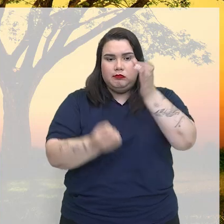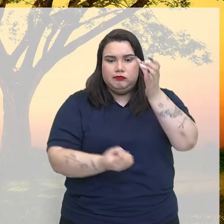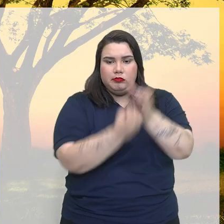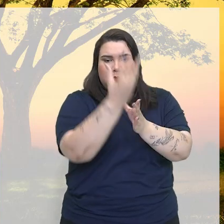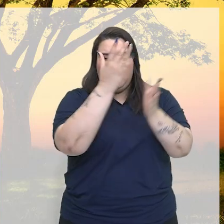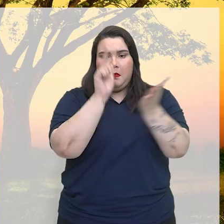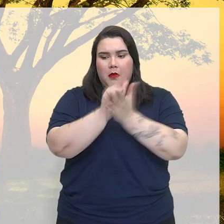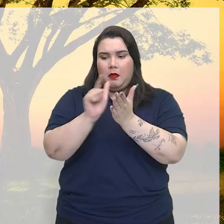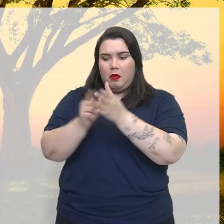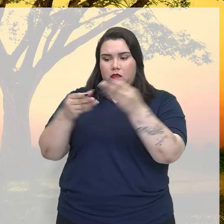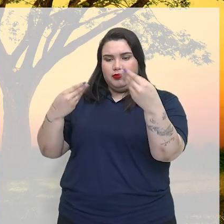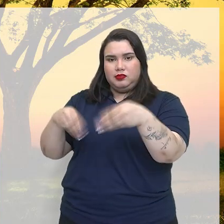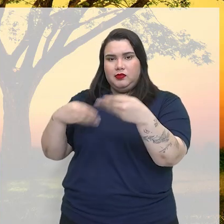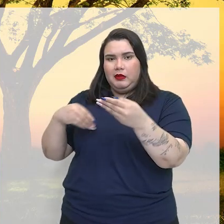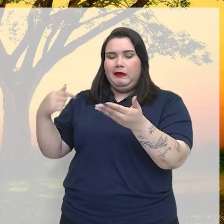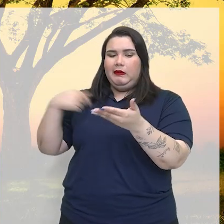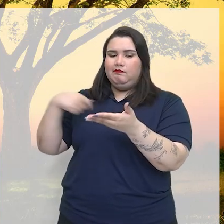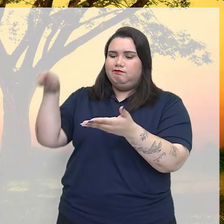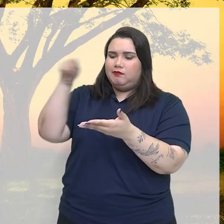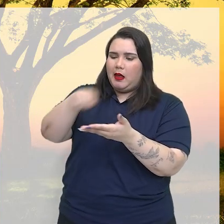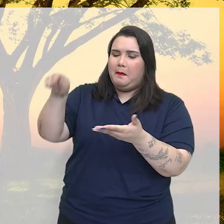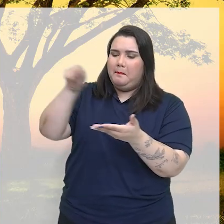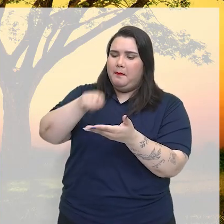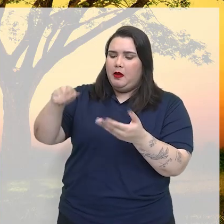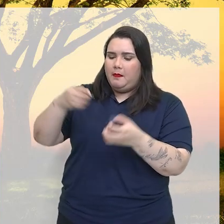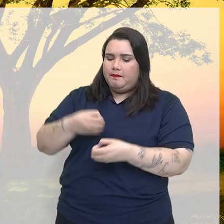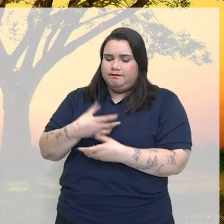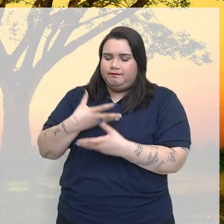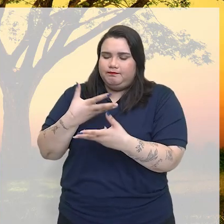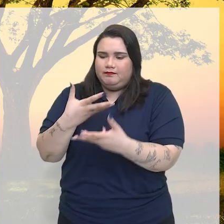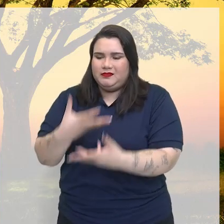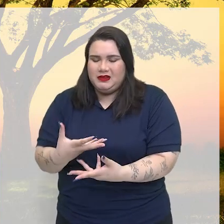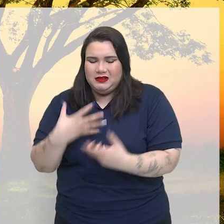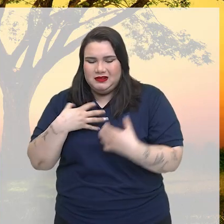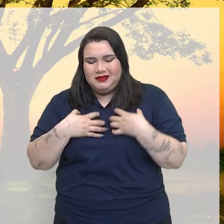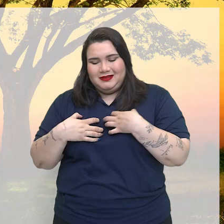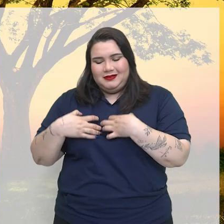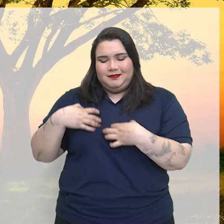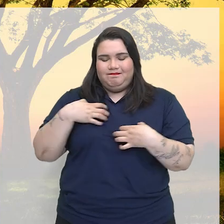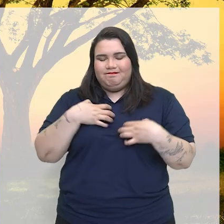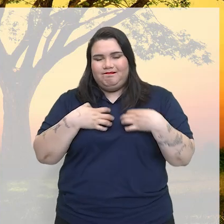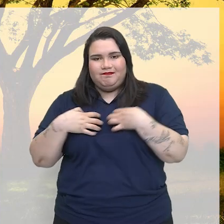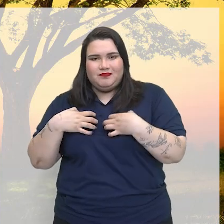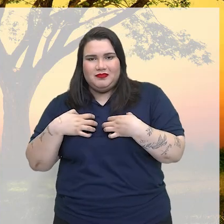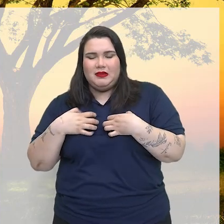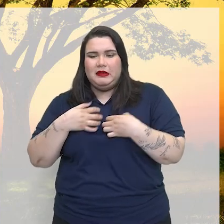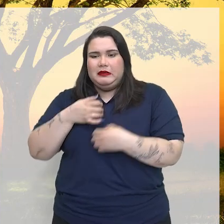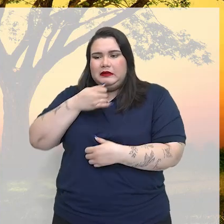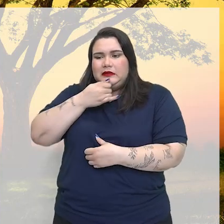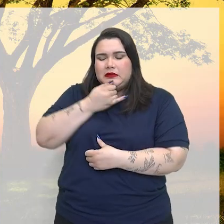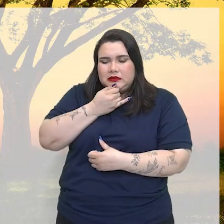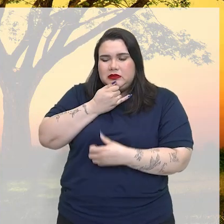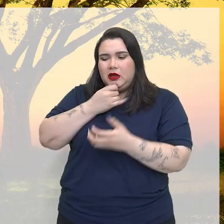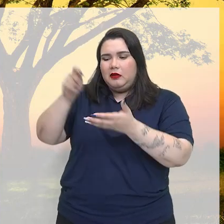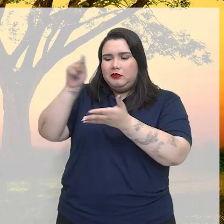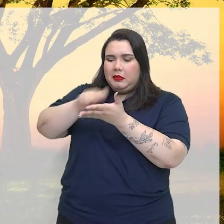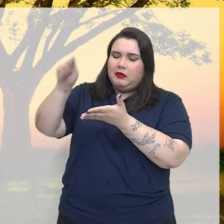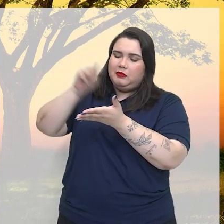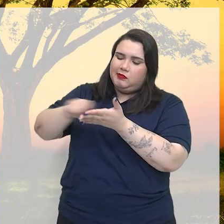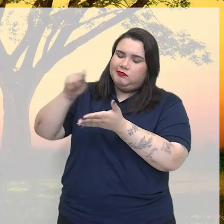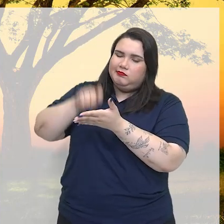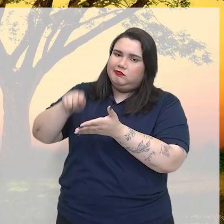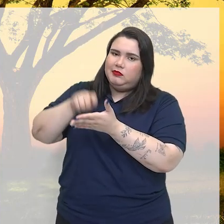Ela escreve no papel coisas que machucam o coração dela, por isso ela chora, regadas